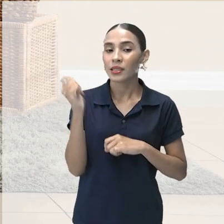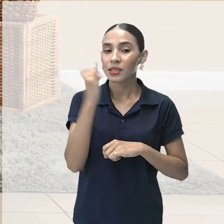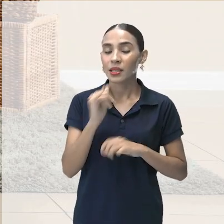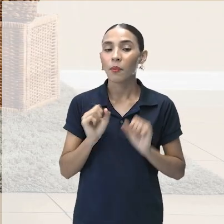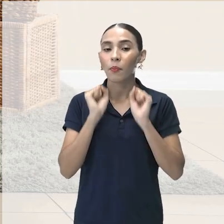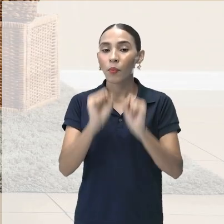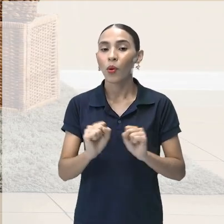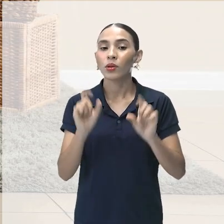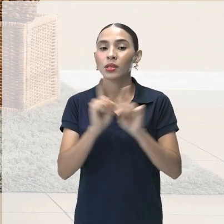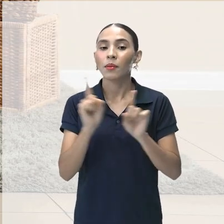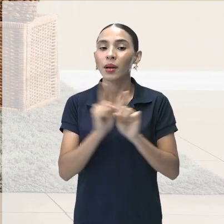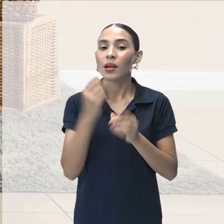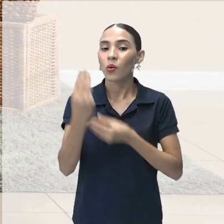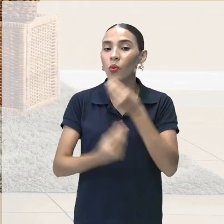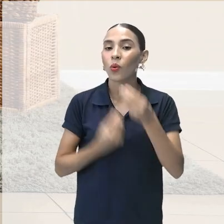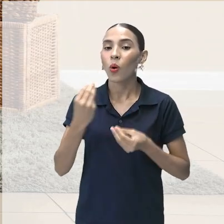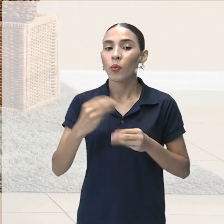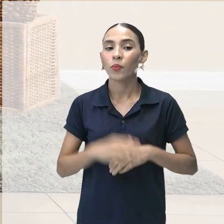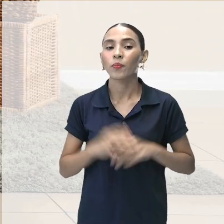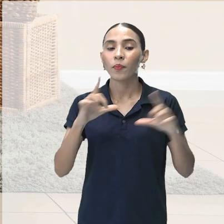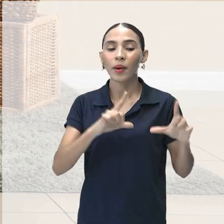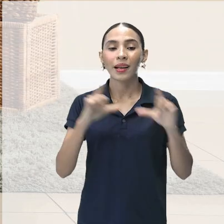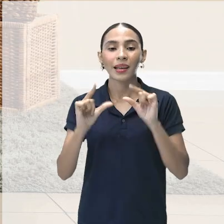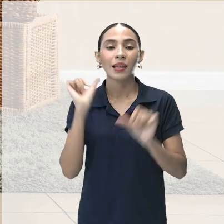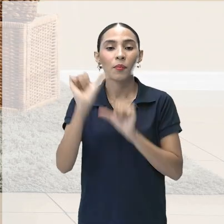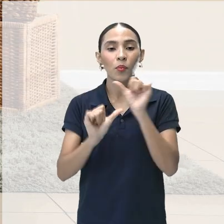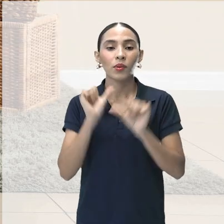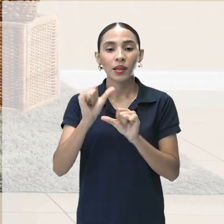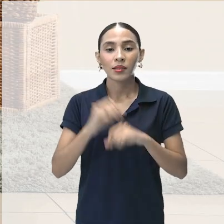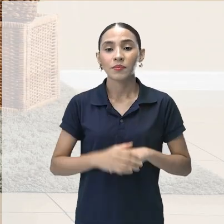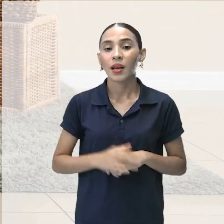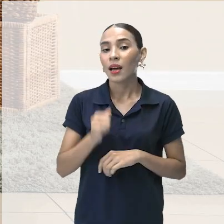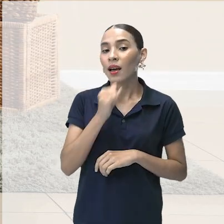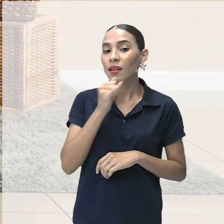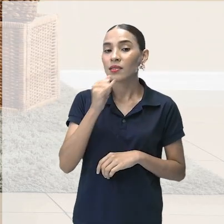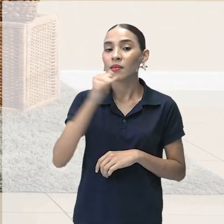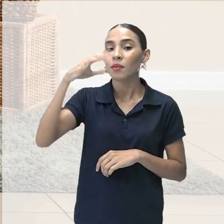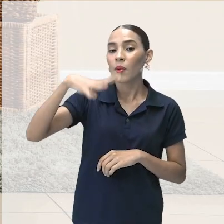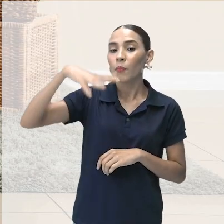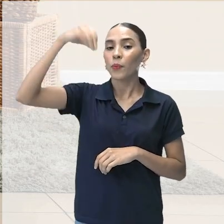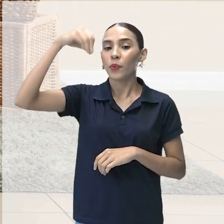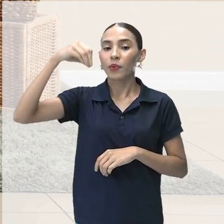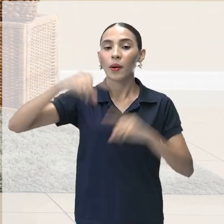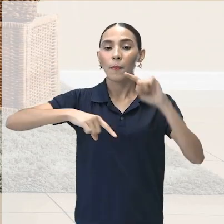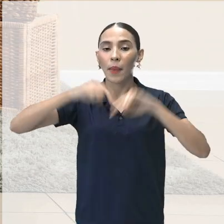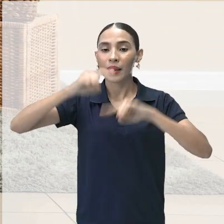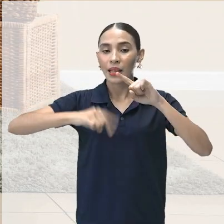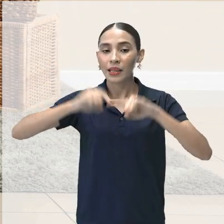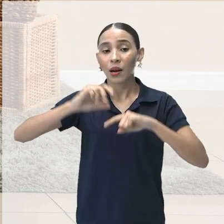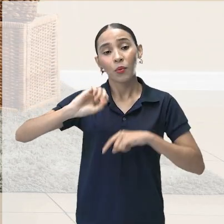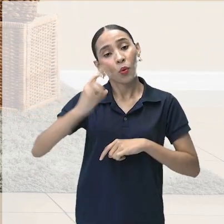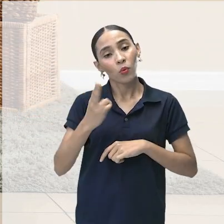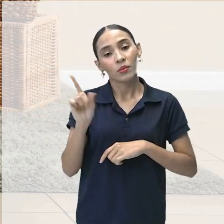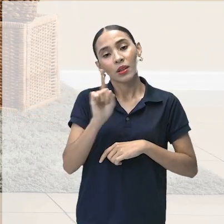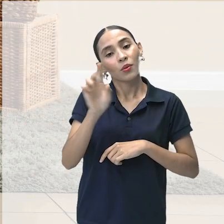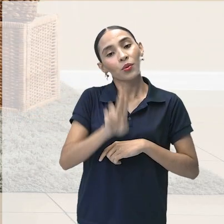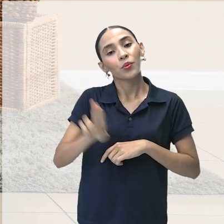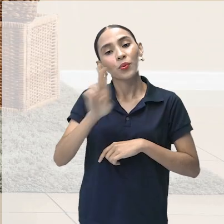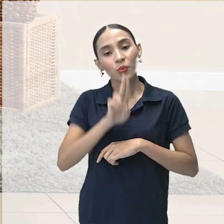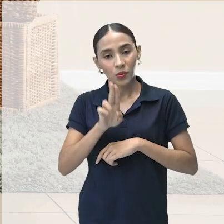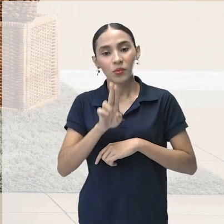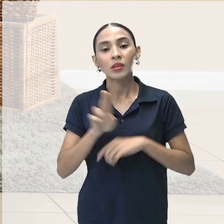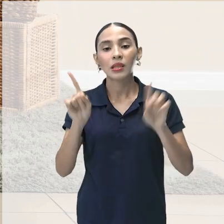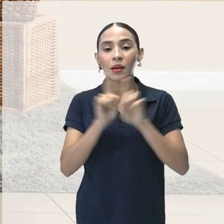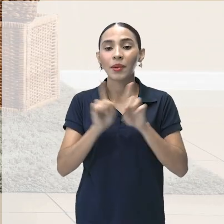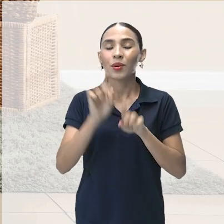ele pode ser alcançado através de pequenas mudanças, como desligar aparelhos quando não estão em uso